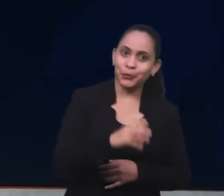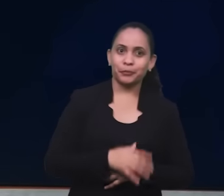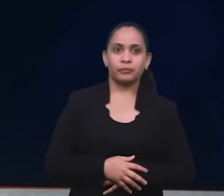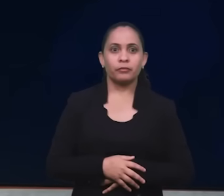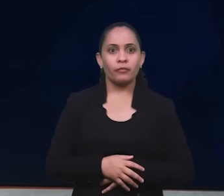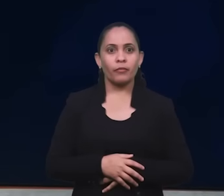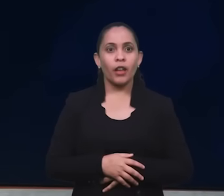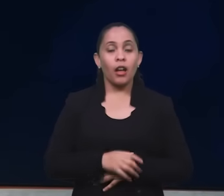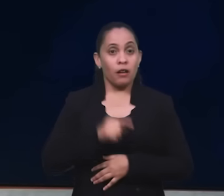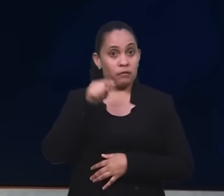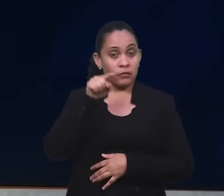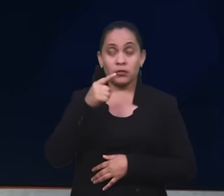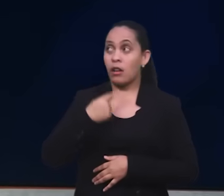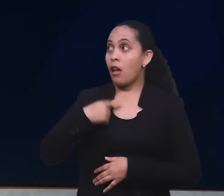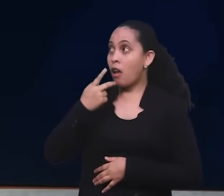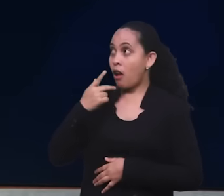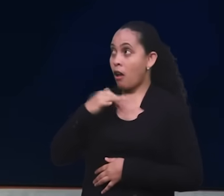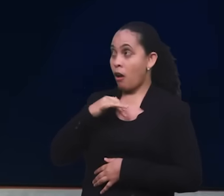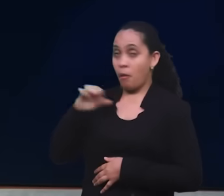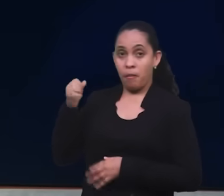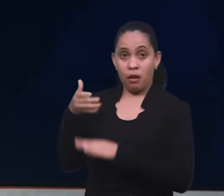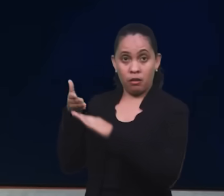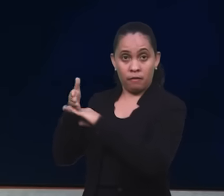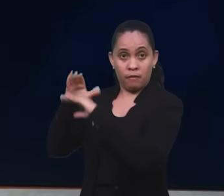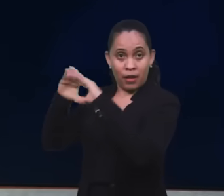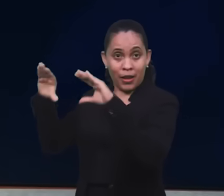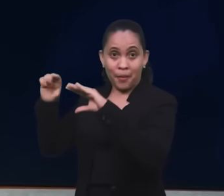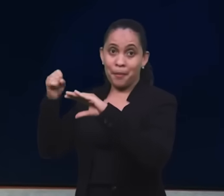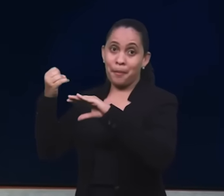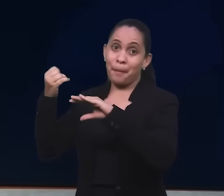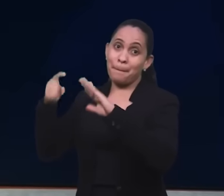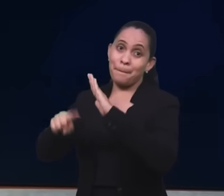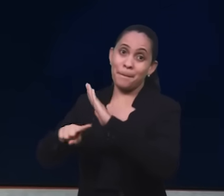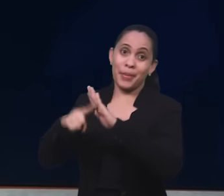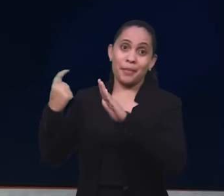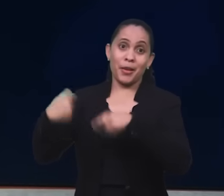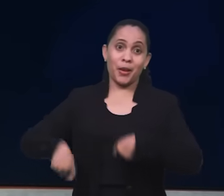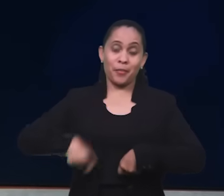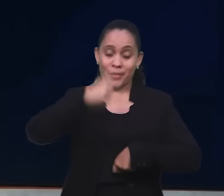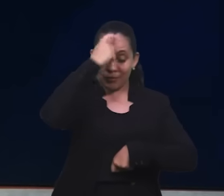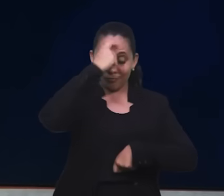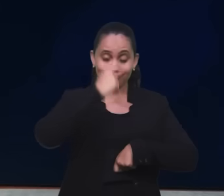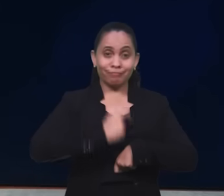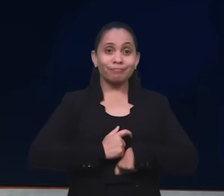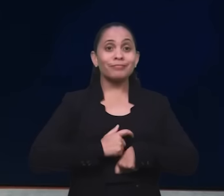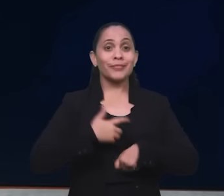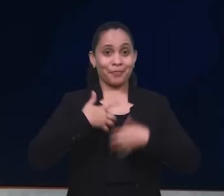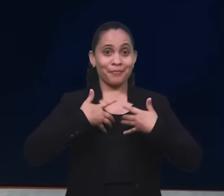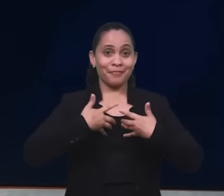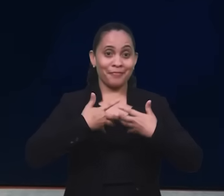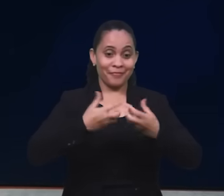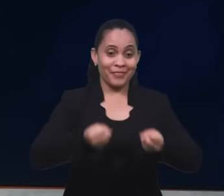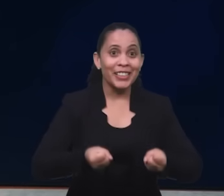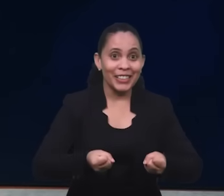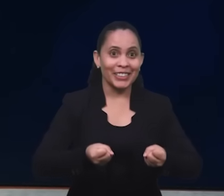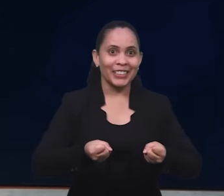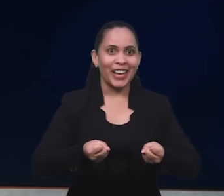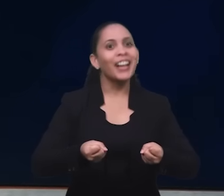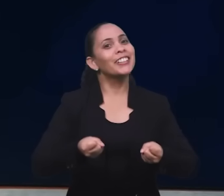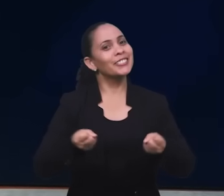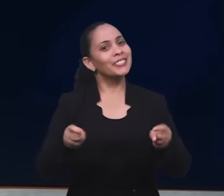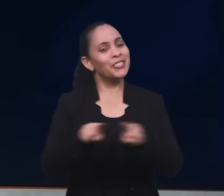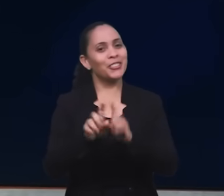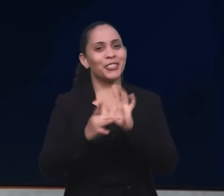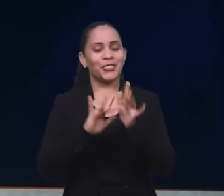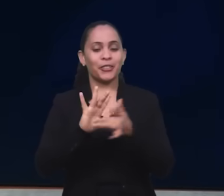Pai senão por mim, e a quem eu quero revelar o Pai. E logo após ele faz esse convite, vinde a